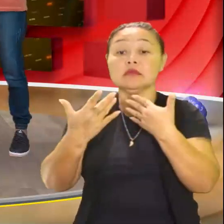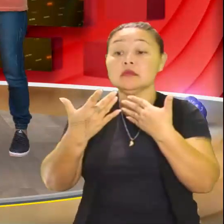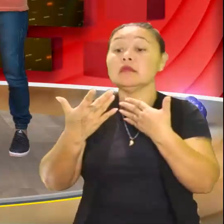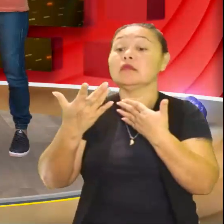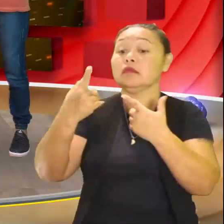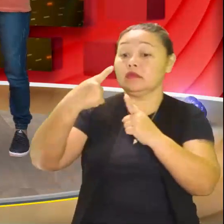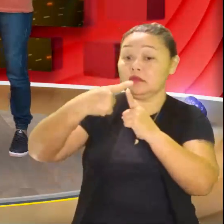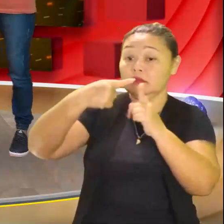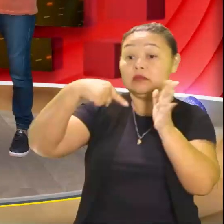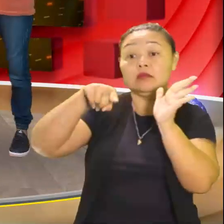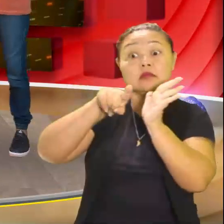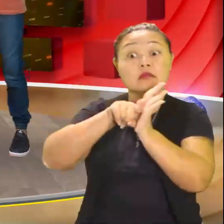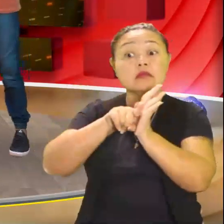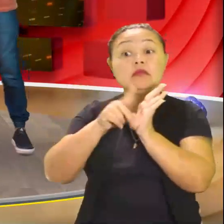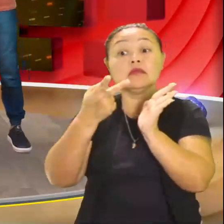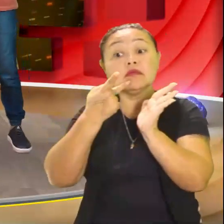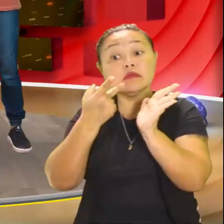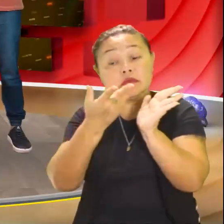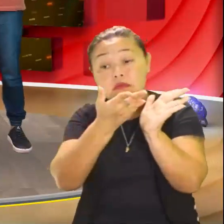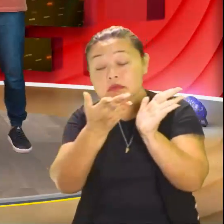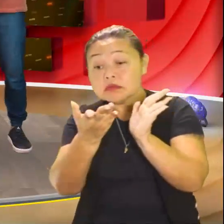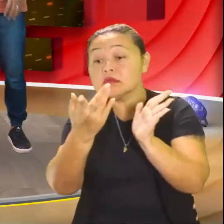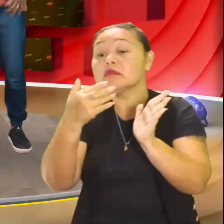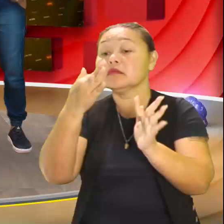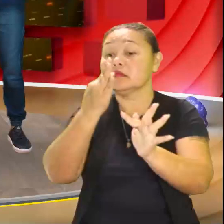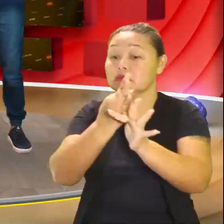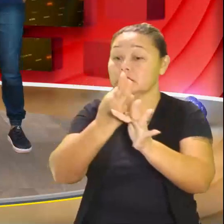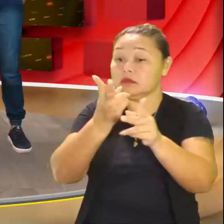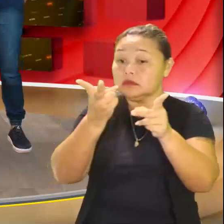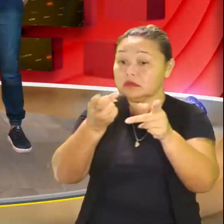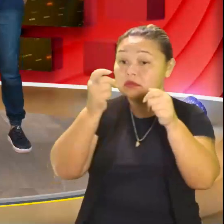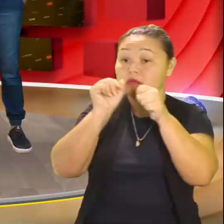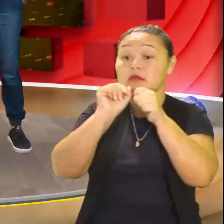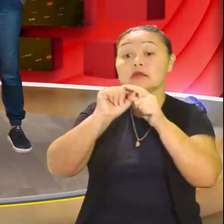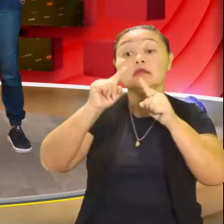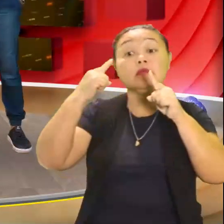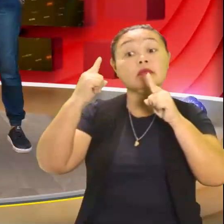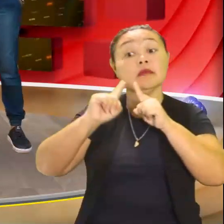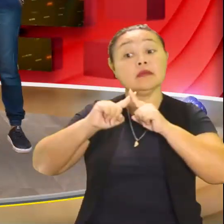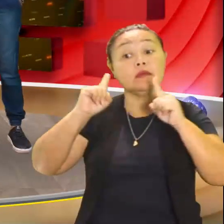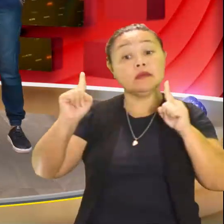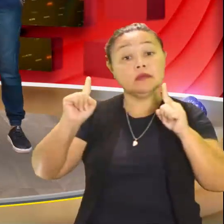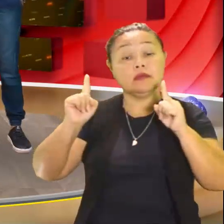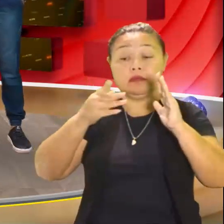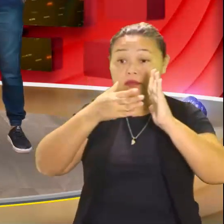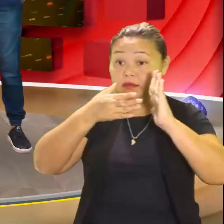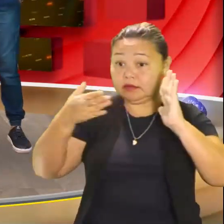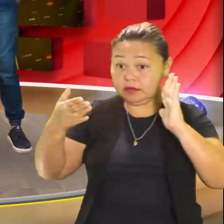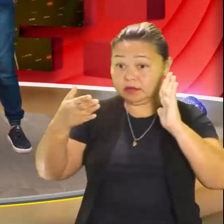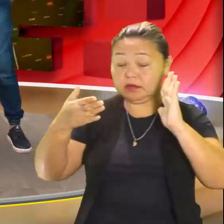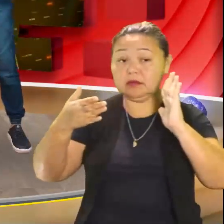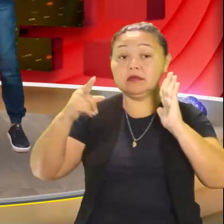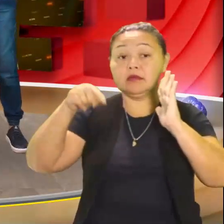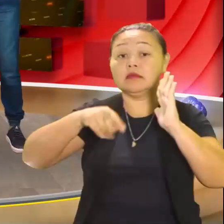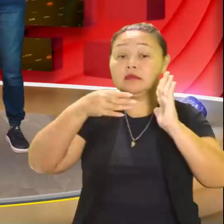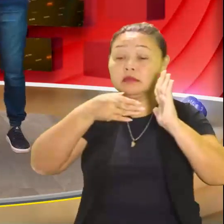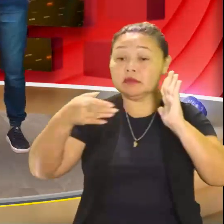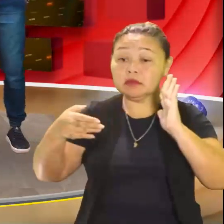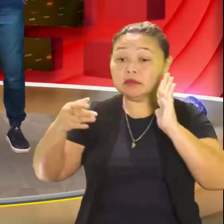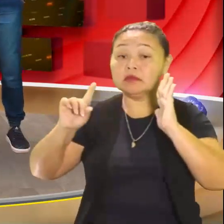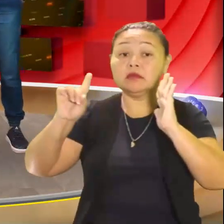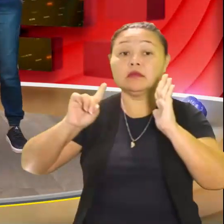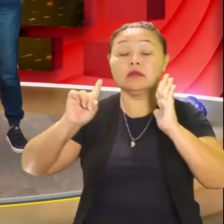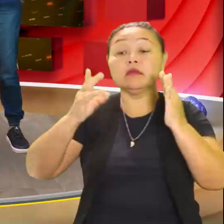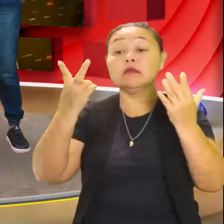o sinal, ele vai te determinar essa parte. Na física você vai perceber isso. Mas em módulo, né? É isso que a gente está falando aqui nessa aula.